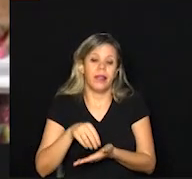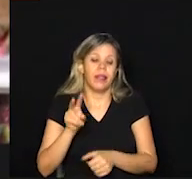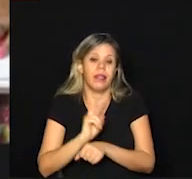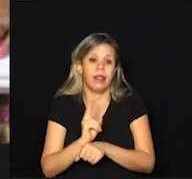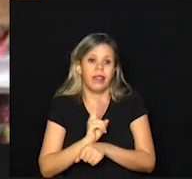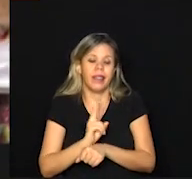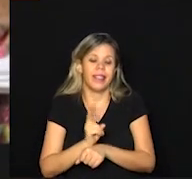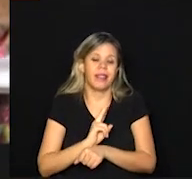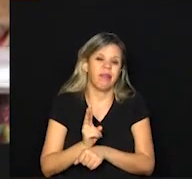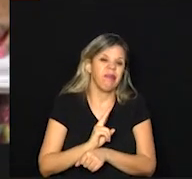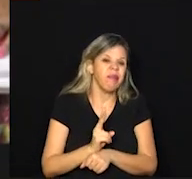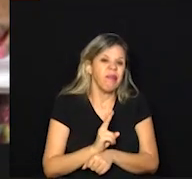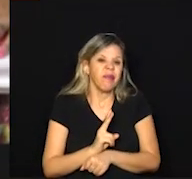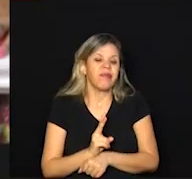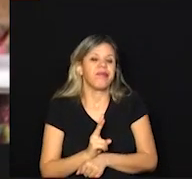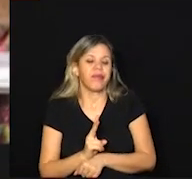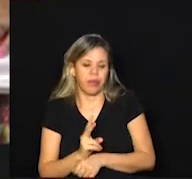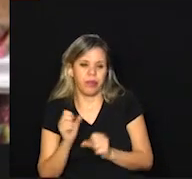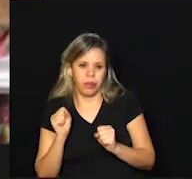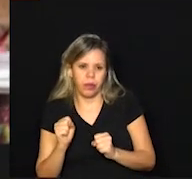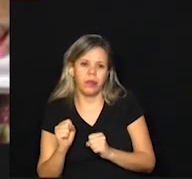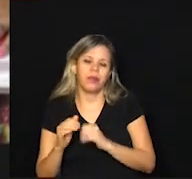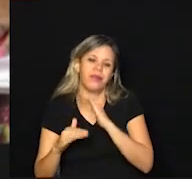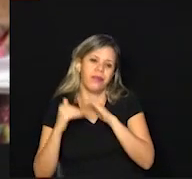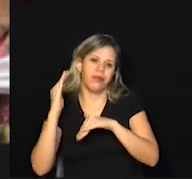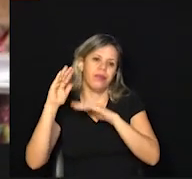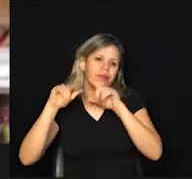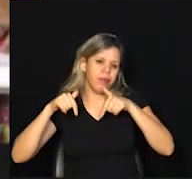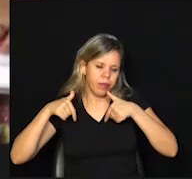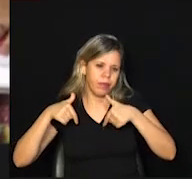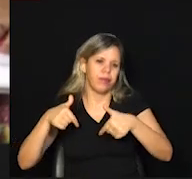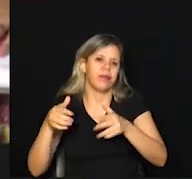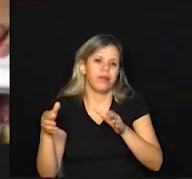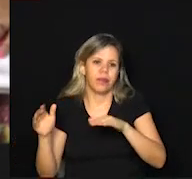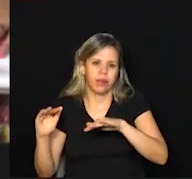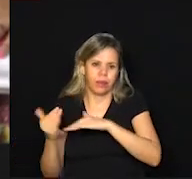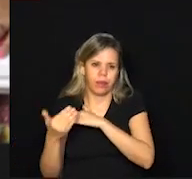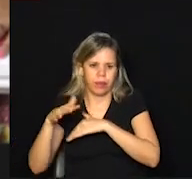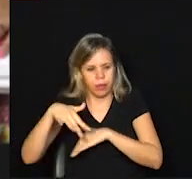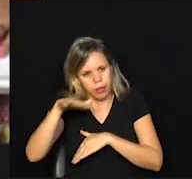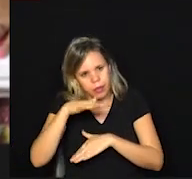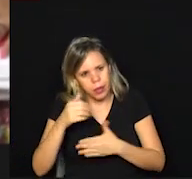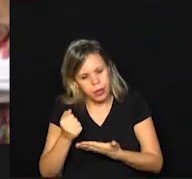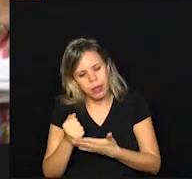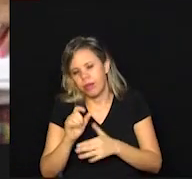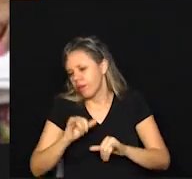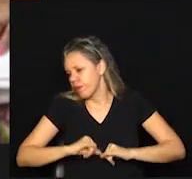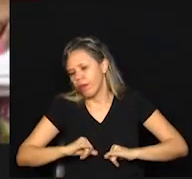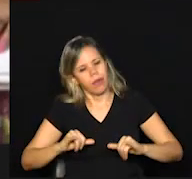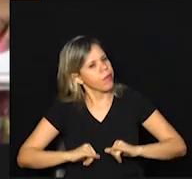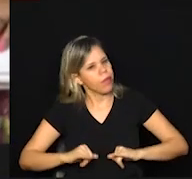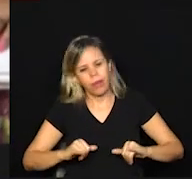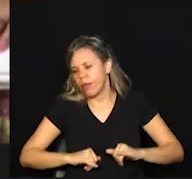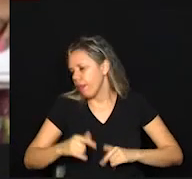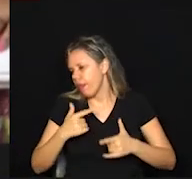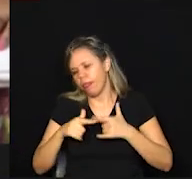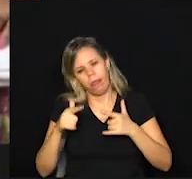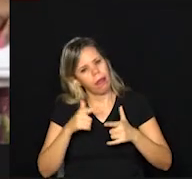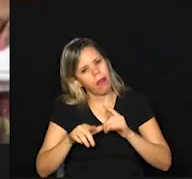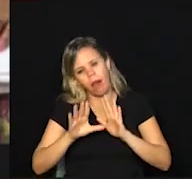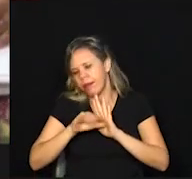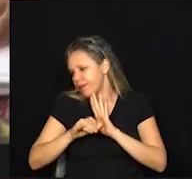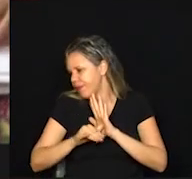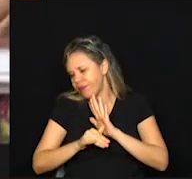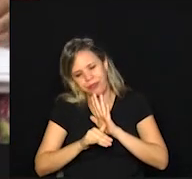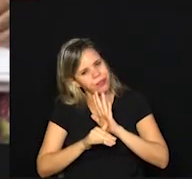segurança foi quando a gente pode desenvolver mais ações para a comunidade e não sofremos nenhum sono nenhum